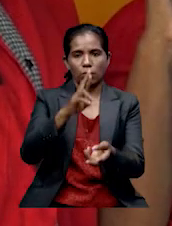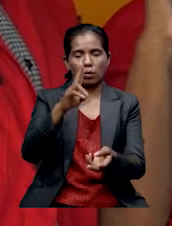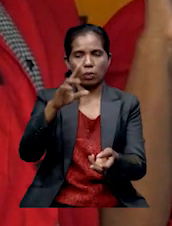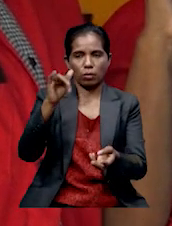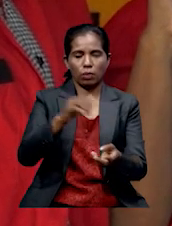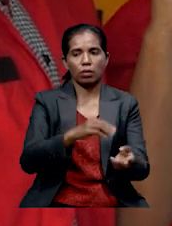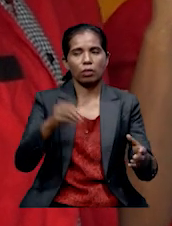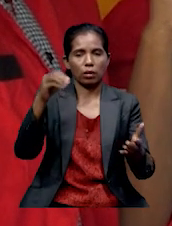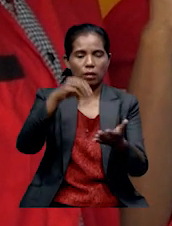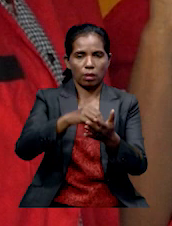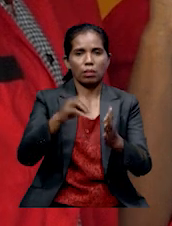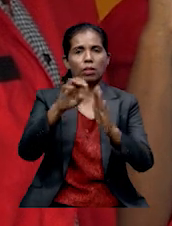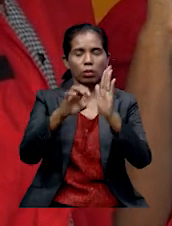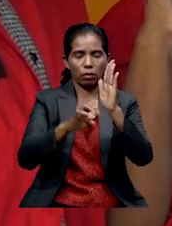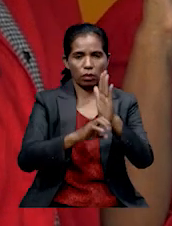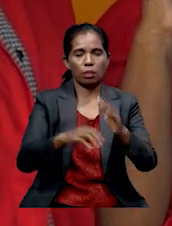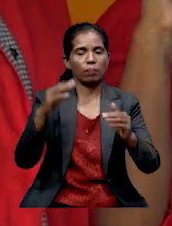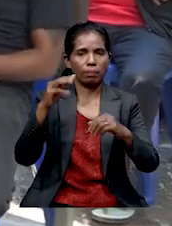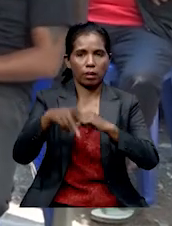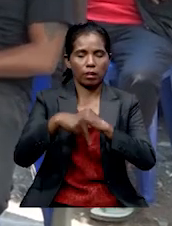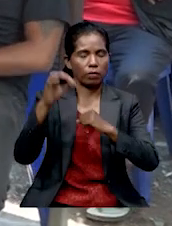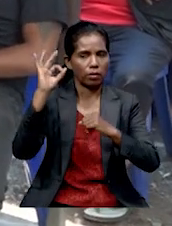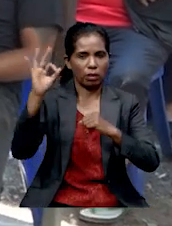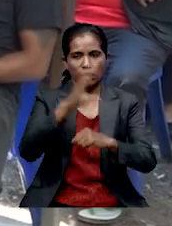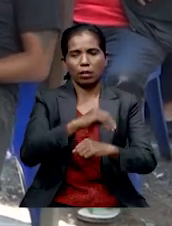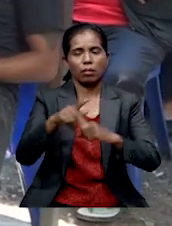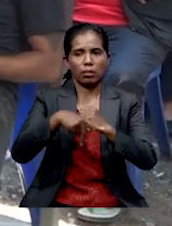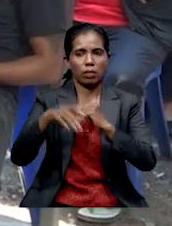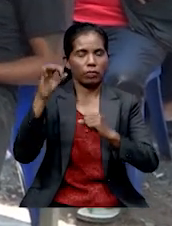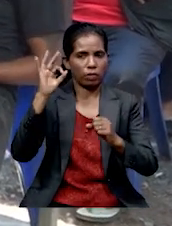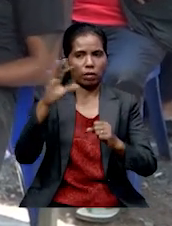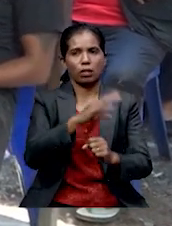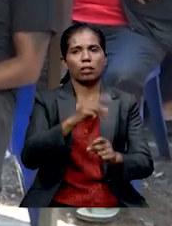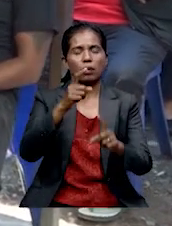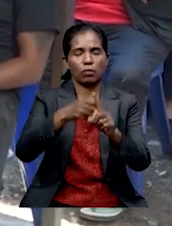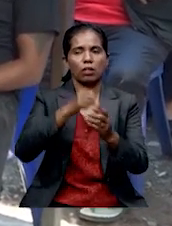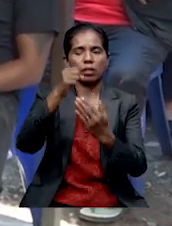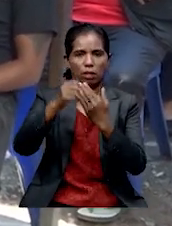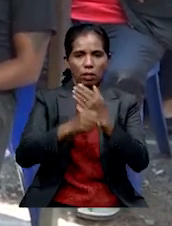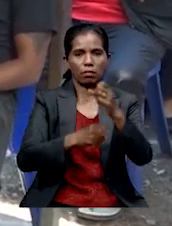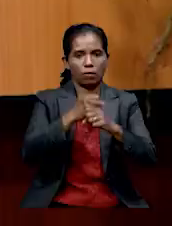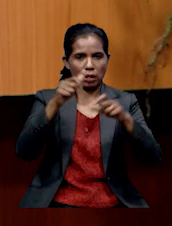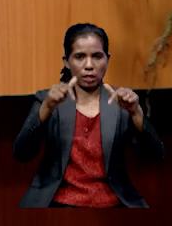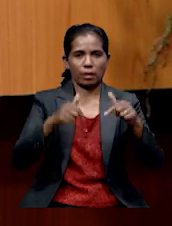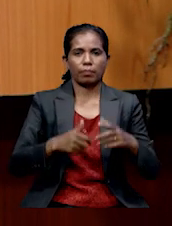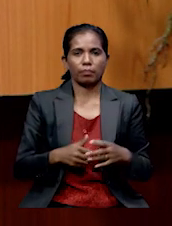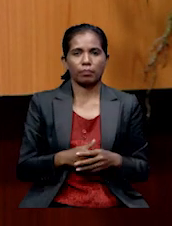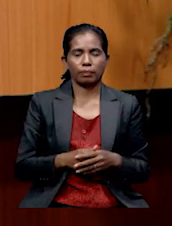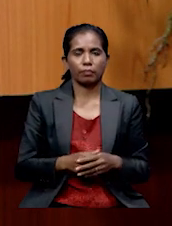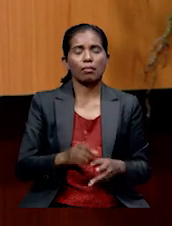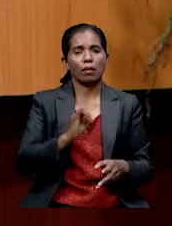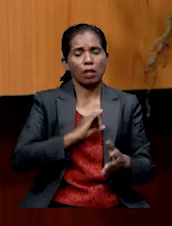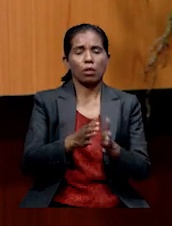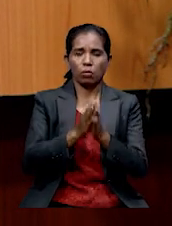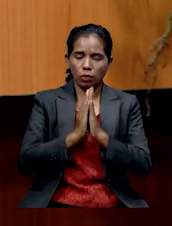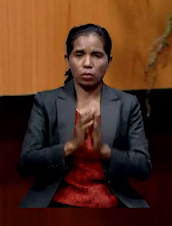estrutura Fretilin e a Congresso Nacional Badalima, Partido Fretilin niang e a fulan setembro tinang ne. Augusto, desculpa